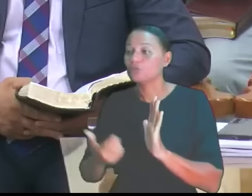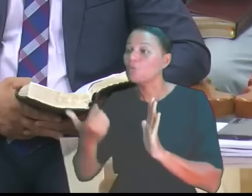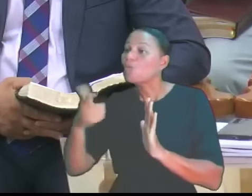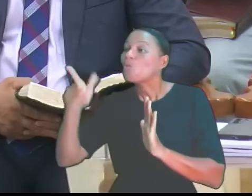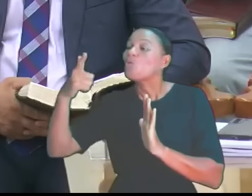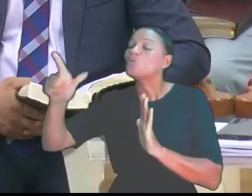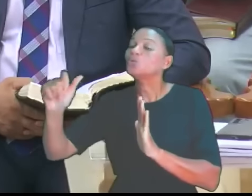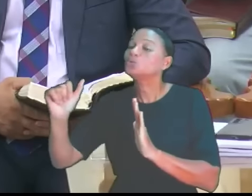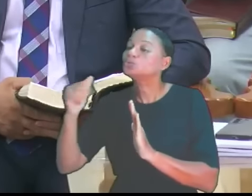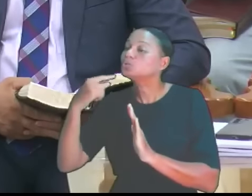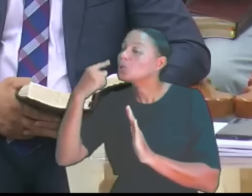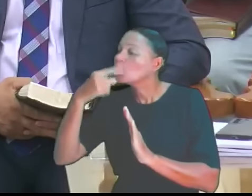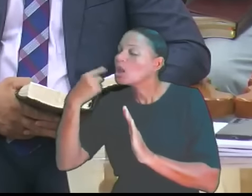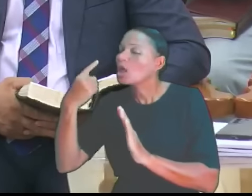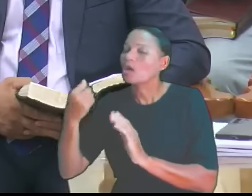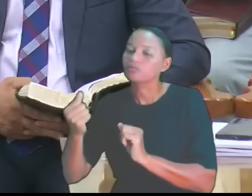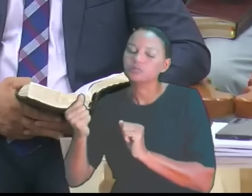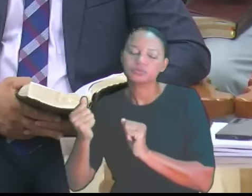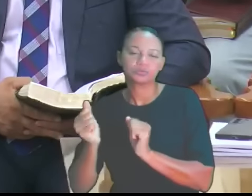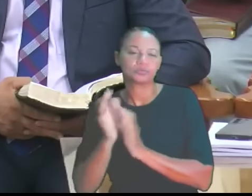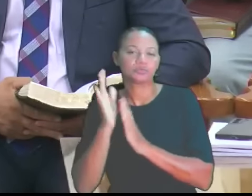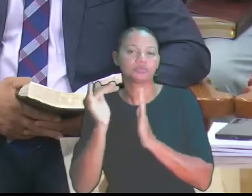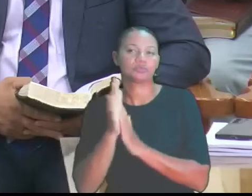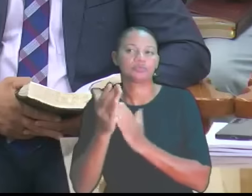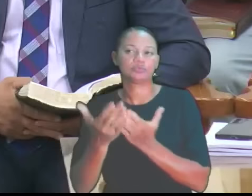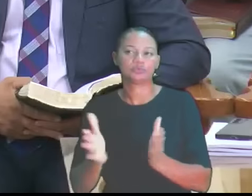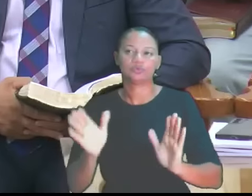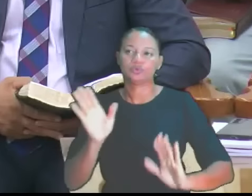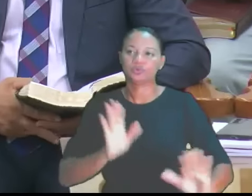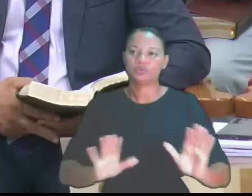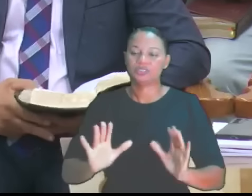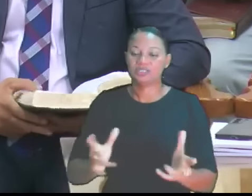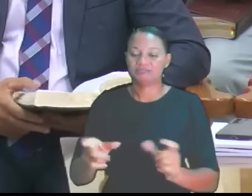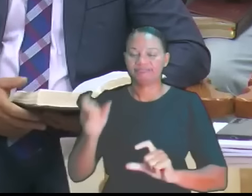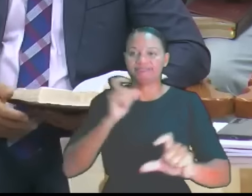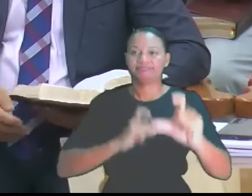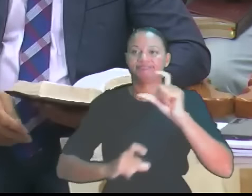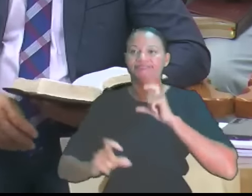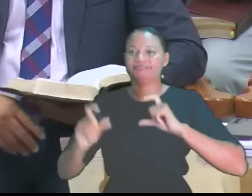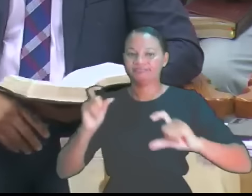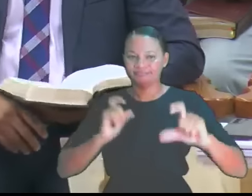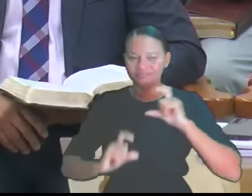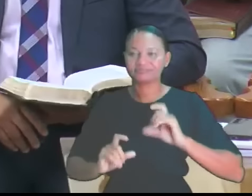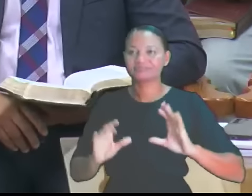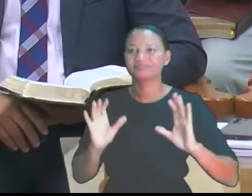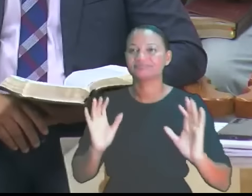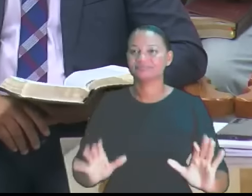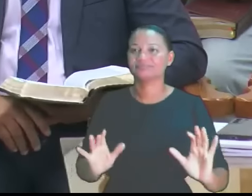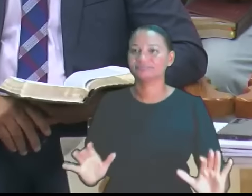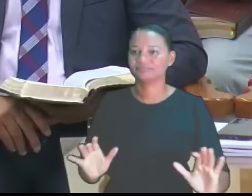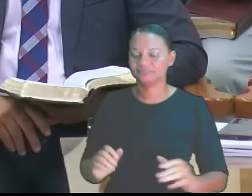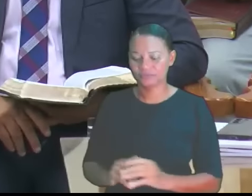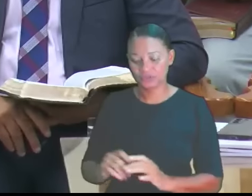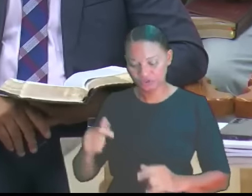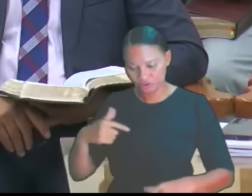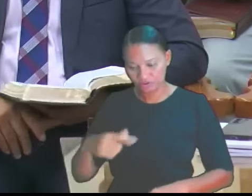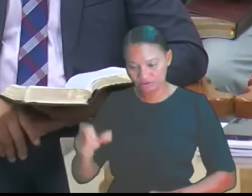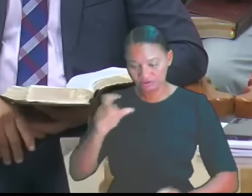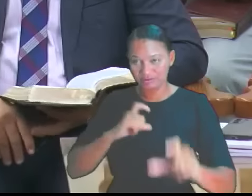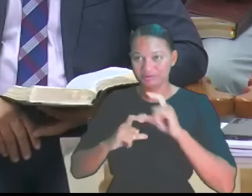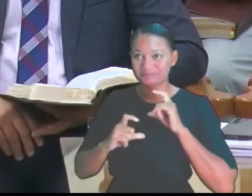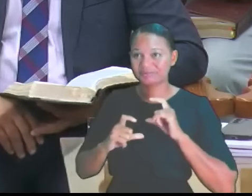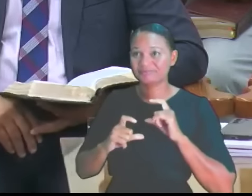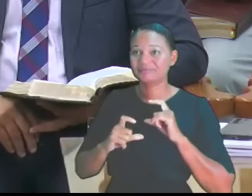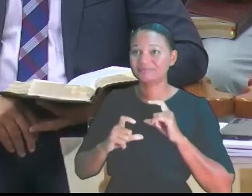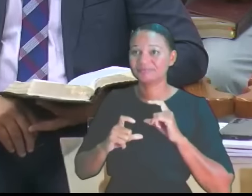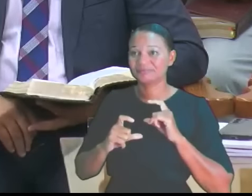louvem. Cuidado com o elogio. A hora que você receber, faz uma, já deixa a tecla no automático, irmão. O que é isso? A